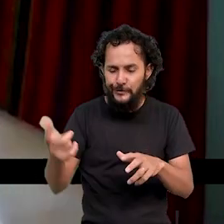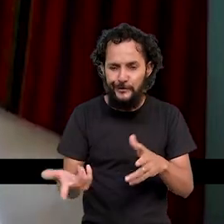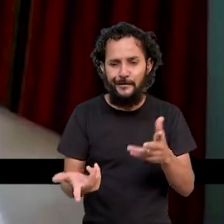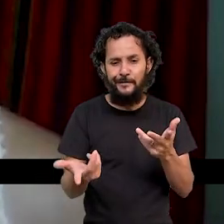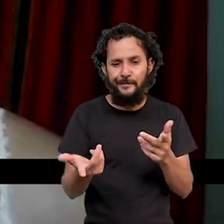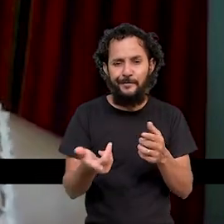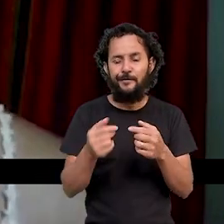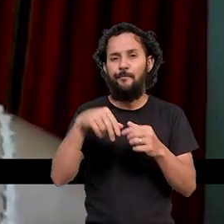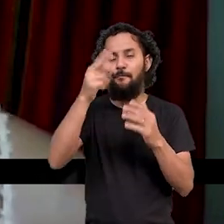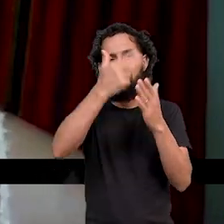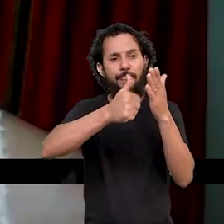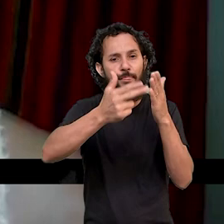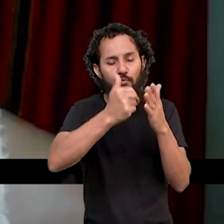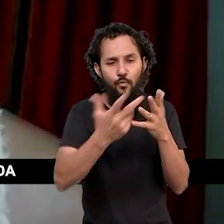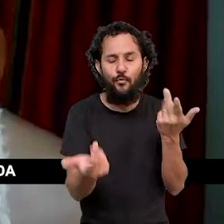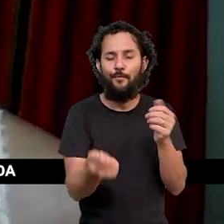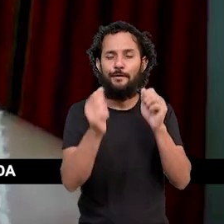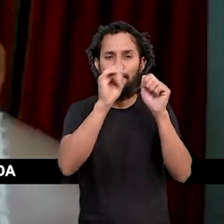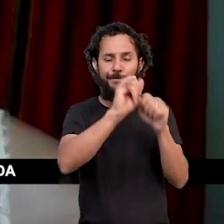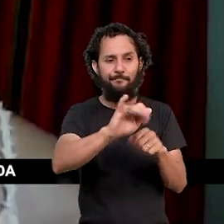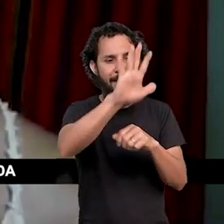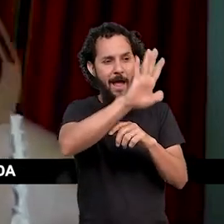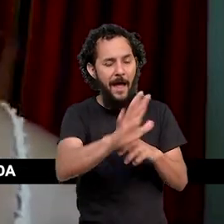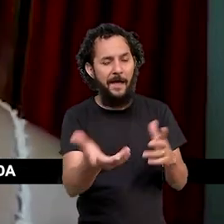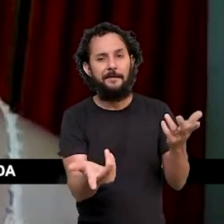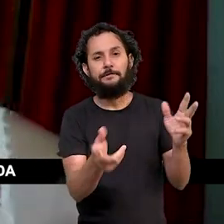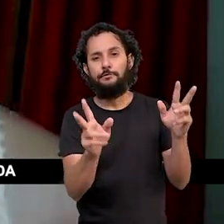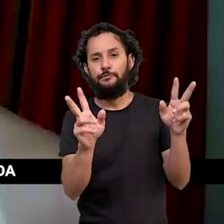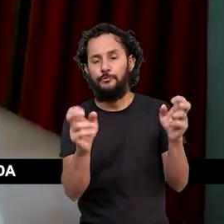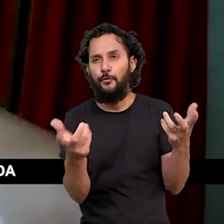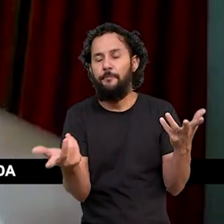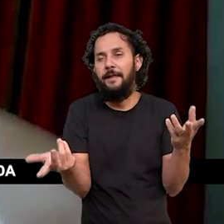com pintura de imagens sobre